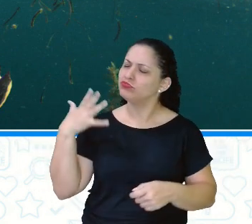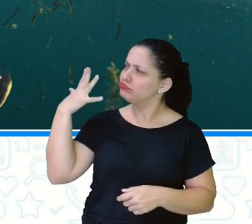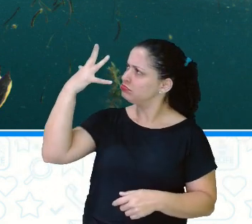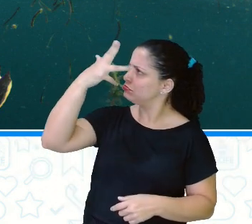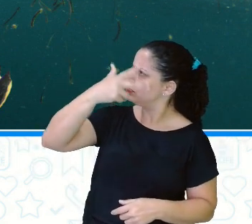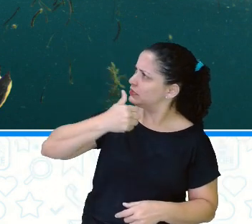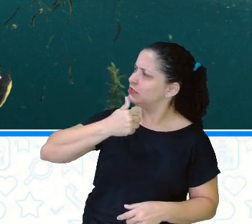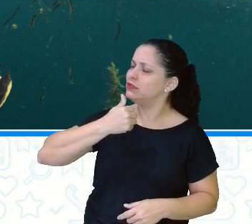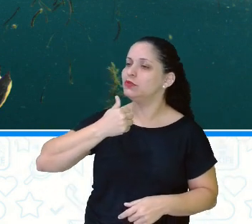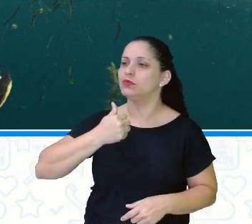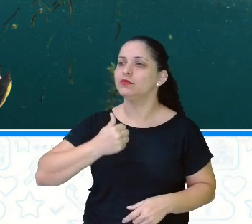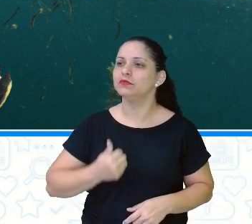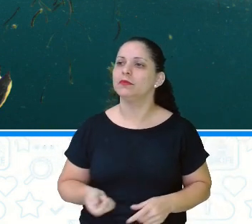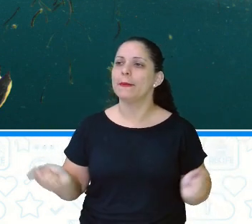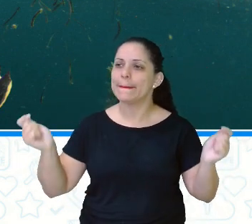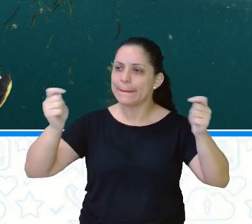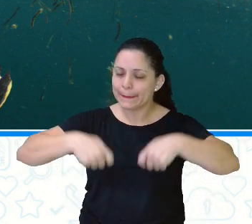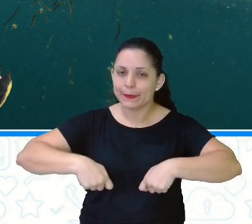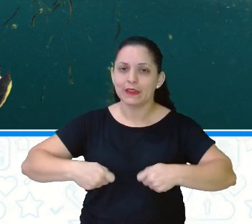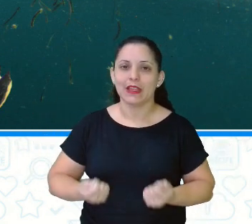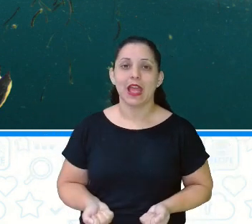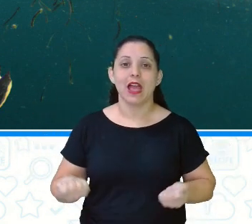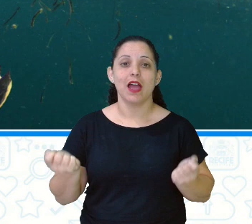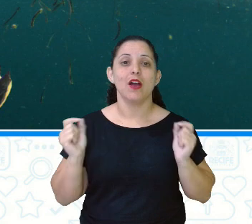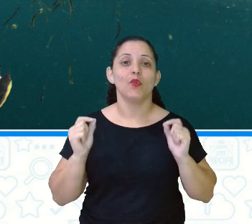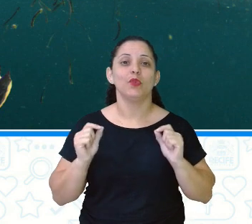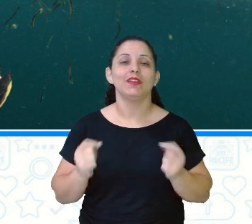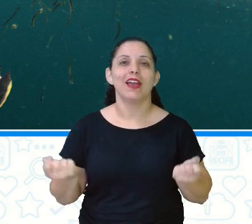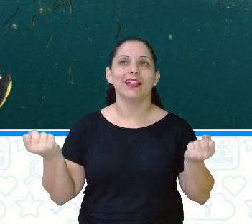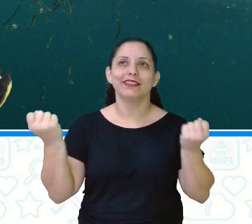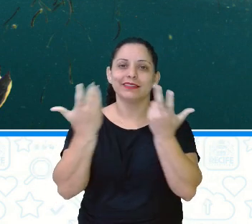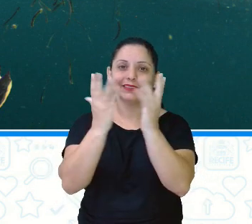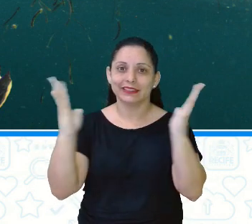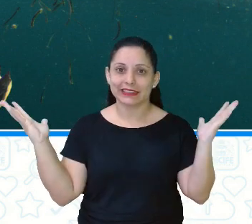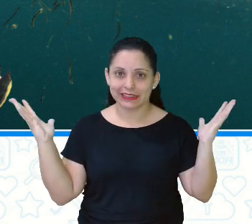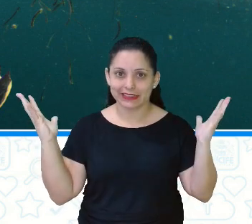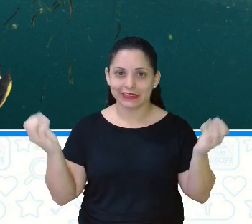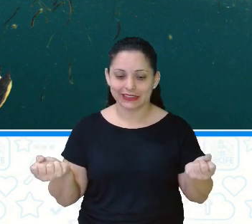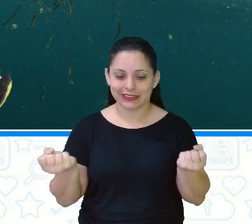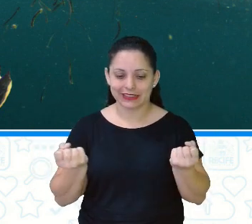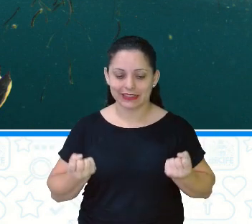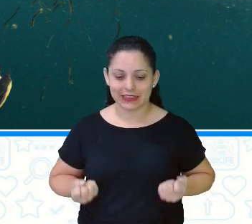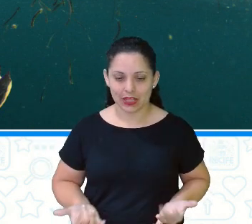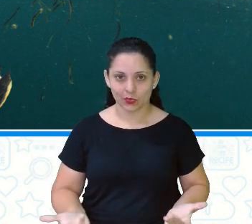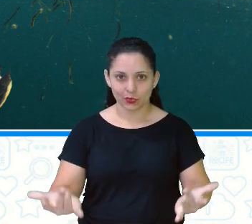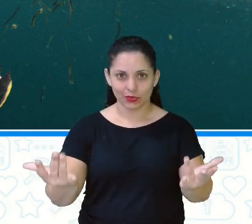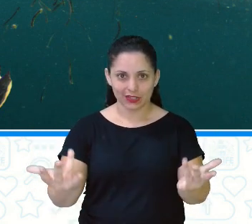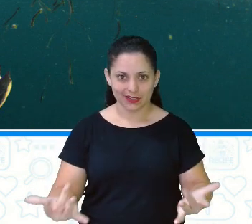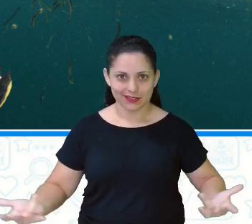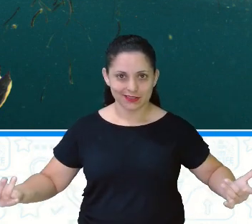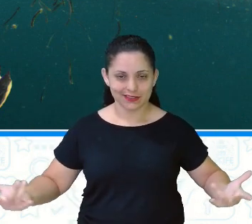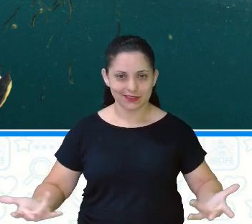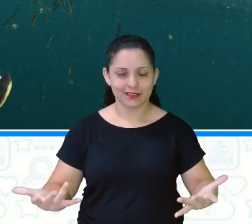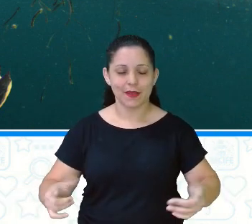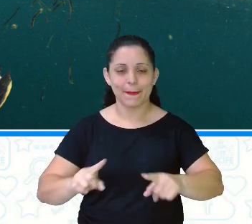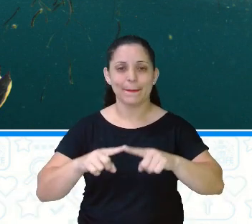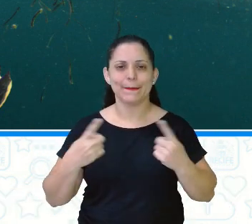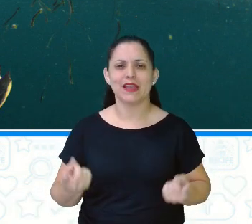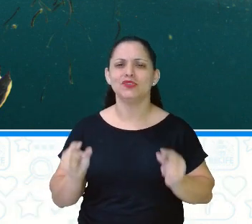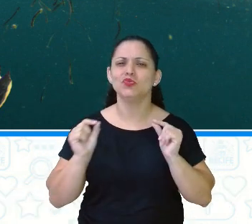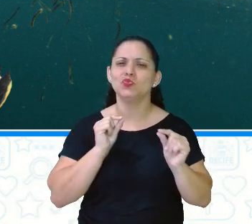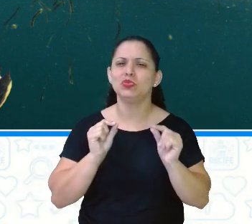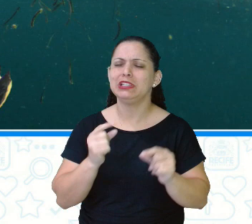a representação da nossa natureza. Porém, tem alguns detalhes aí que chamaram a